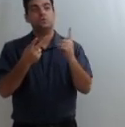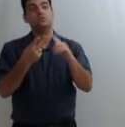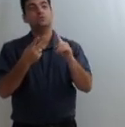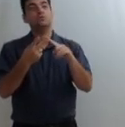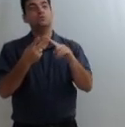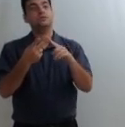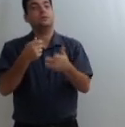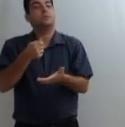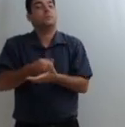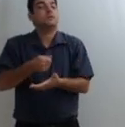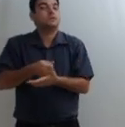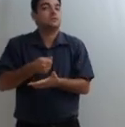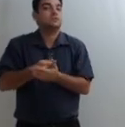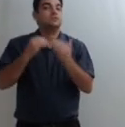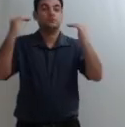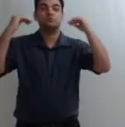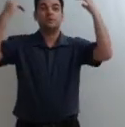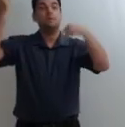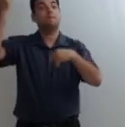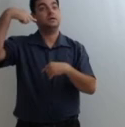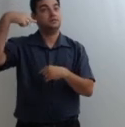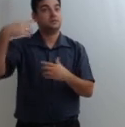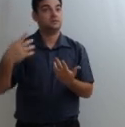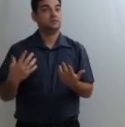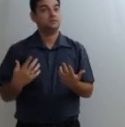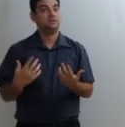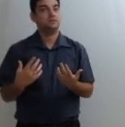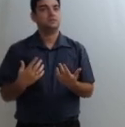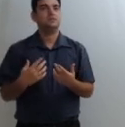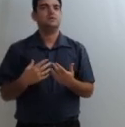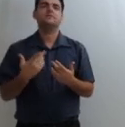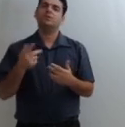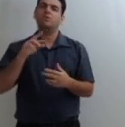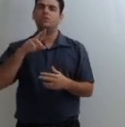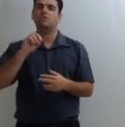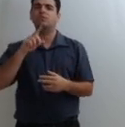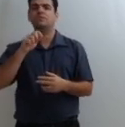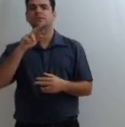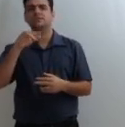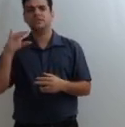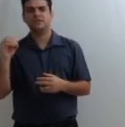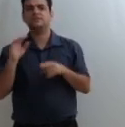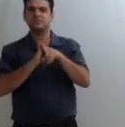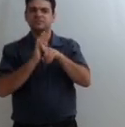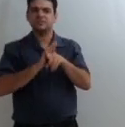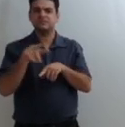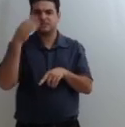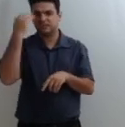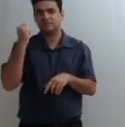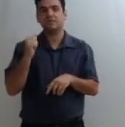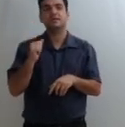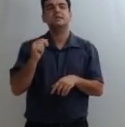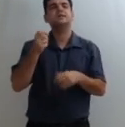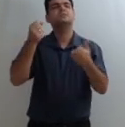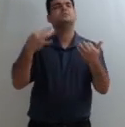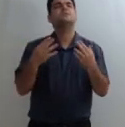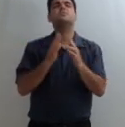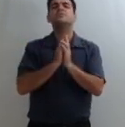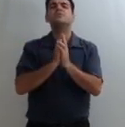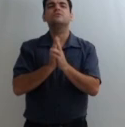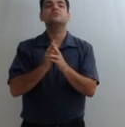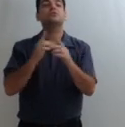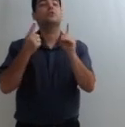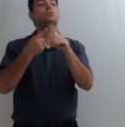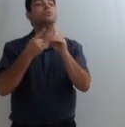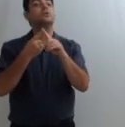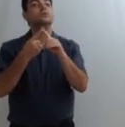duas turmas do Supremo. Ministro Schietti, até me auxilie, por favor. Vossa Excelência fez a pesquisa, Vossa Excelência cita um precedente, mas é só de uma turma,